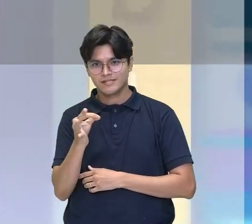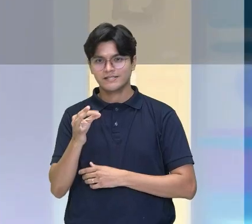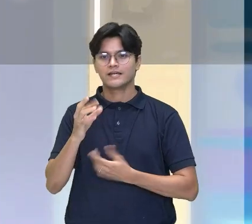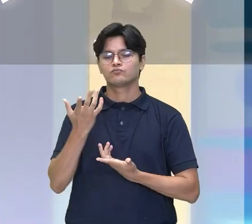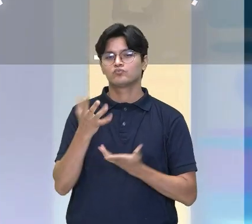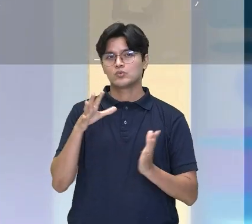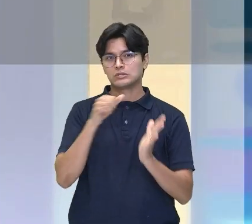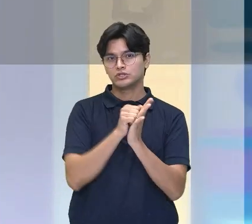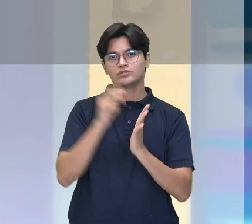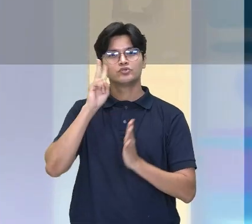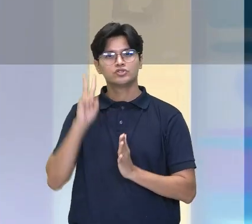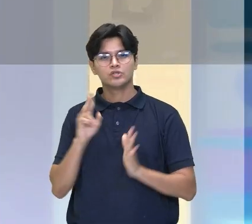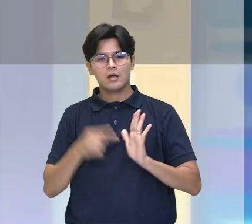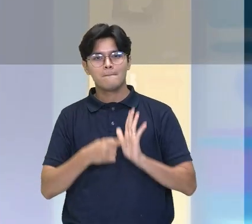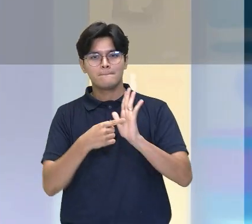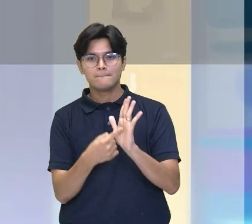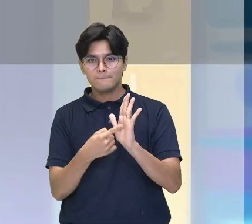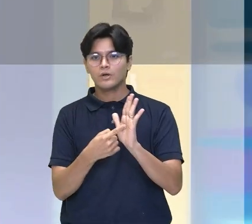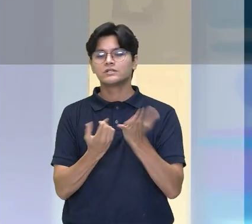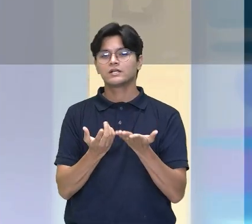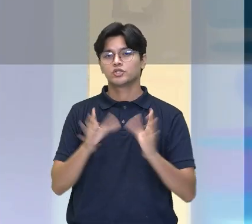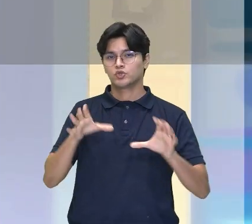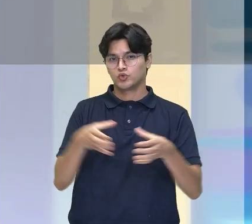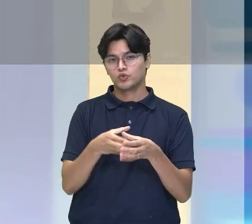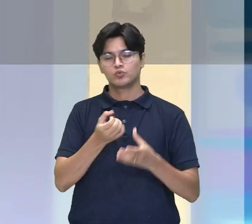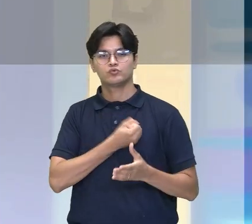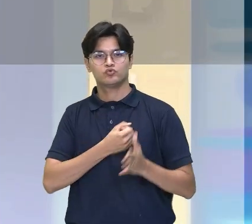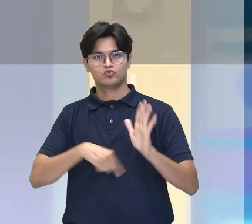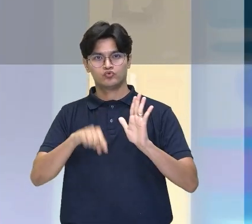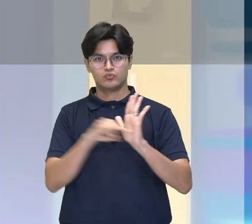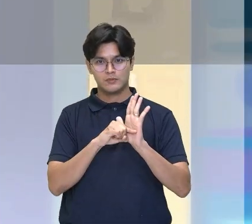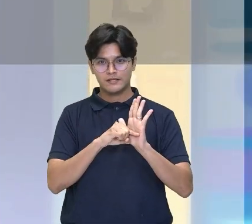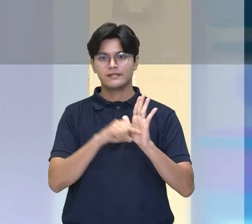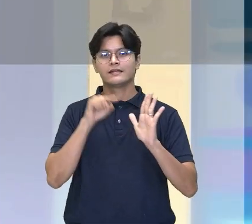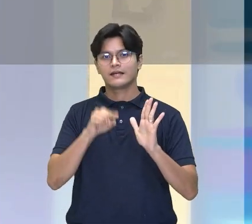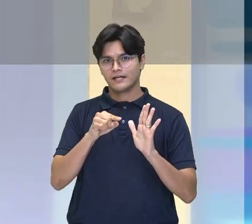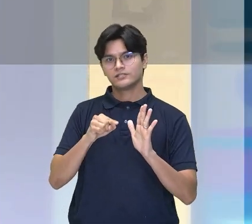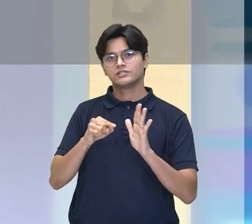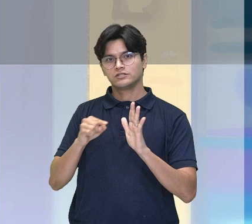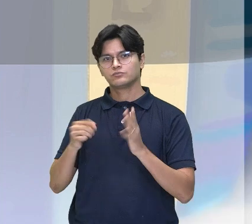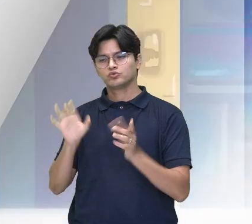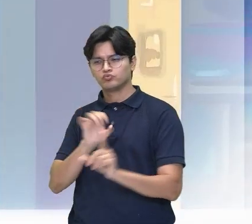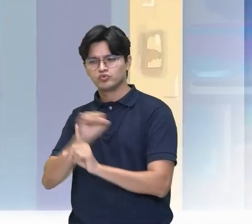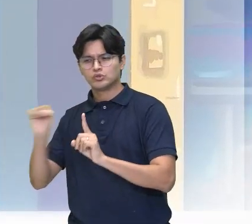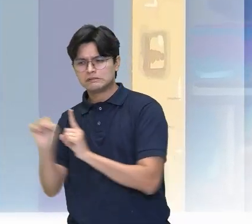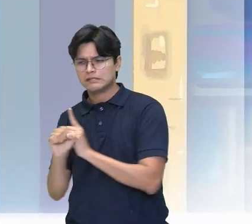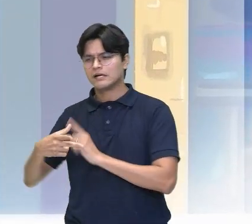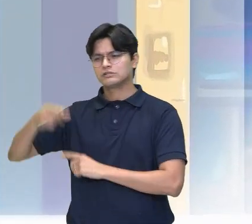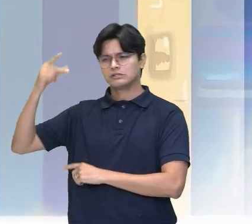de números negativos foi desenvolvido por várias civilizações antigas.